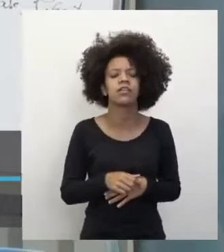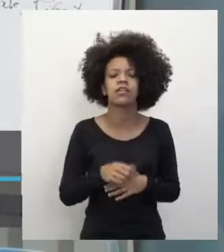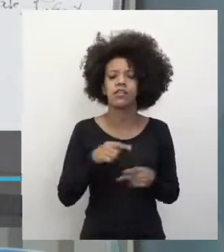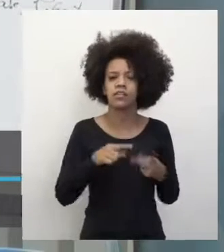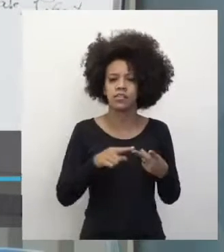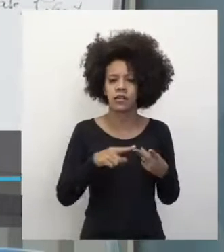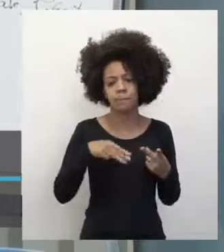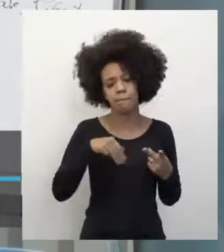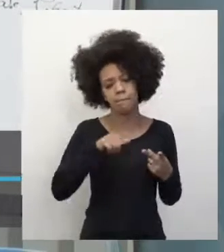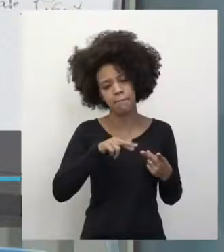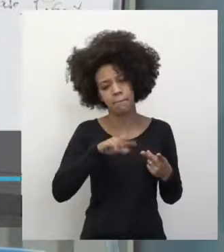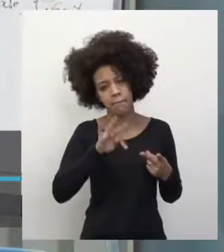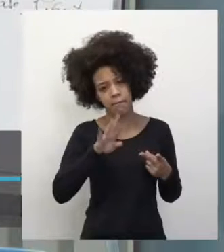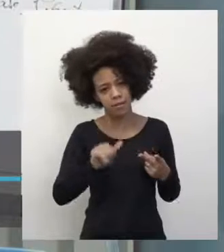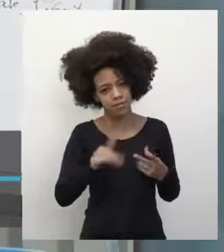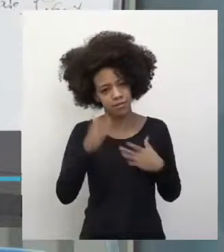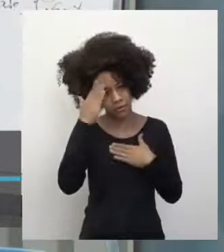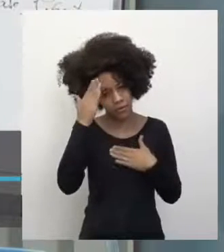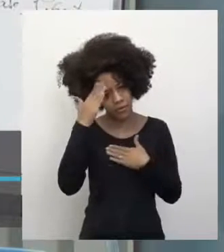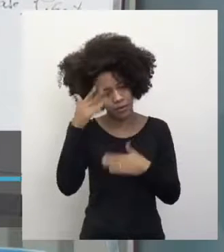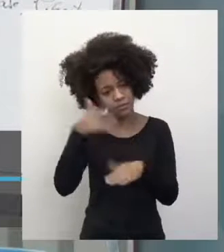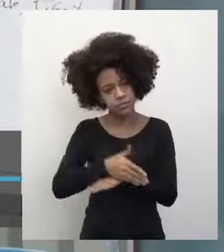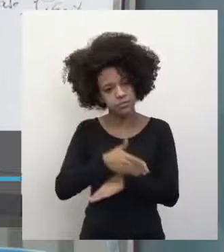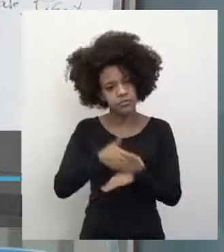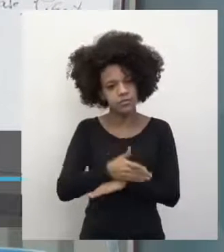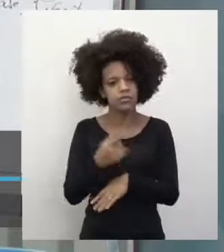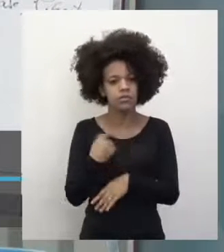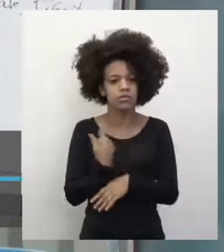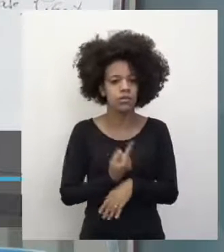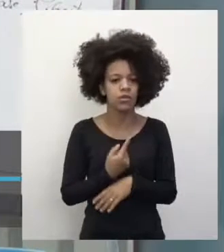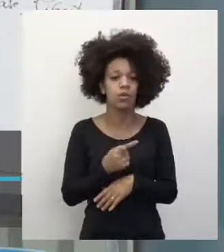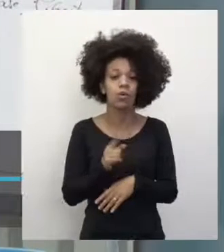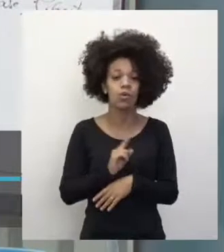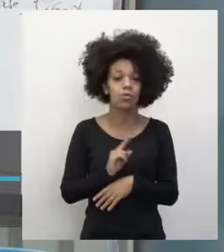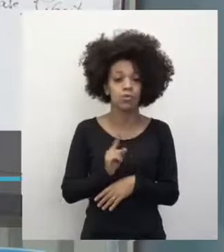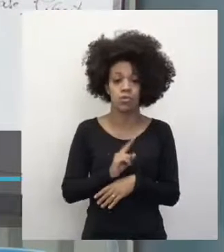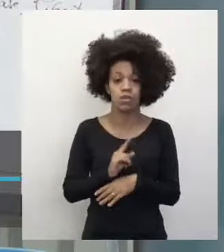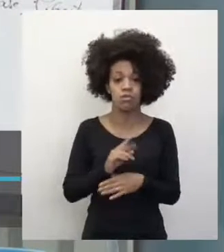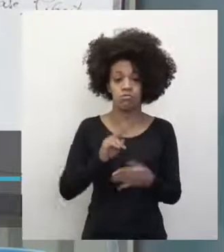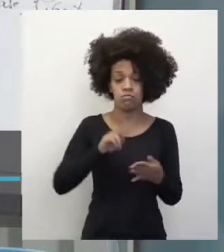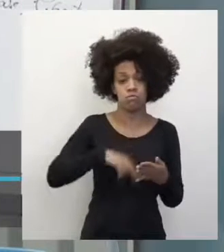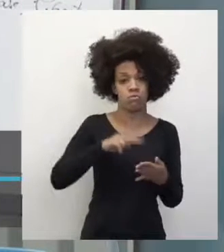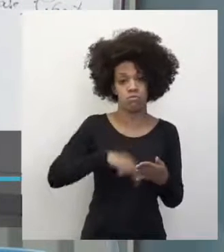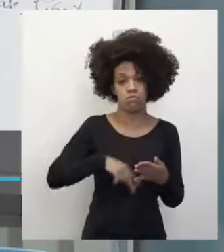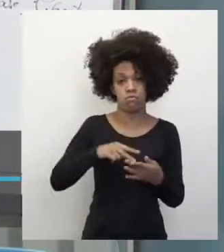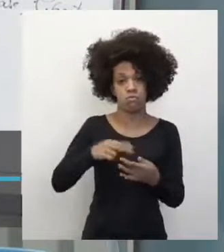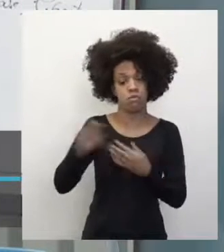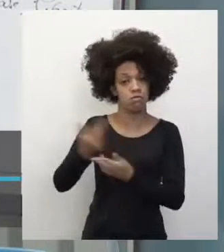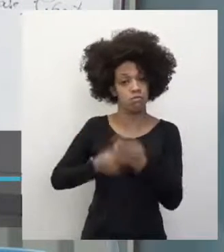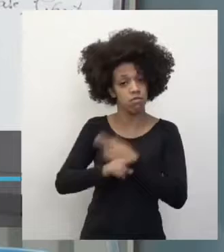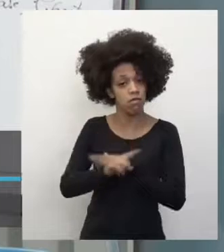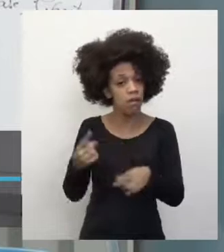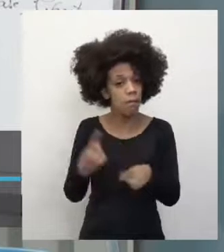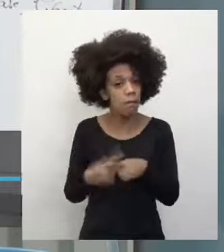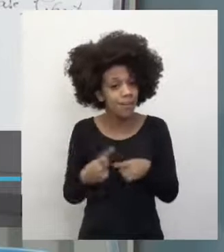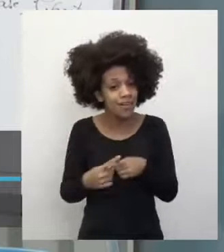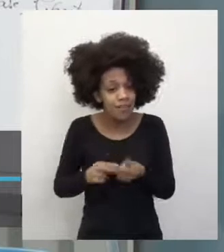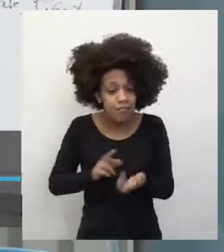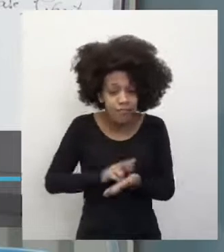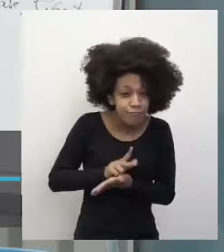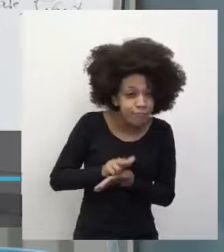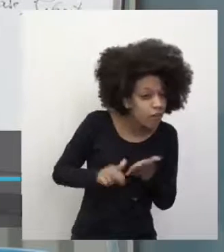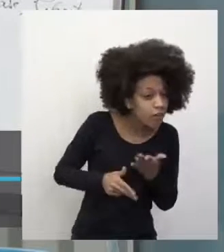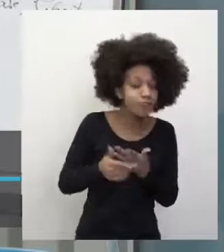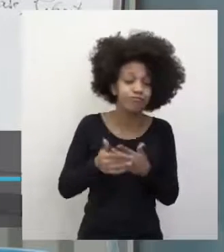Olha, professoras, obrigada por estarem participando com a gente. Não é que a gente não lê os comentários de vocês, é que é muito comentário e a gente às vezes